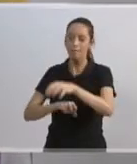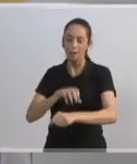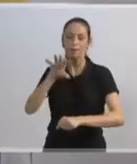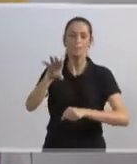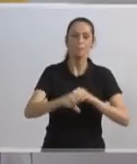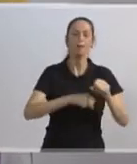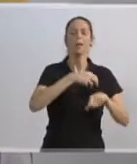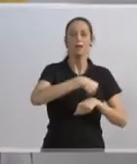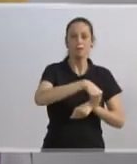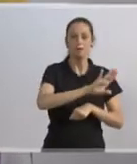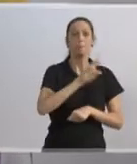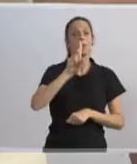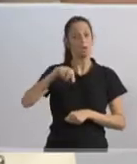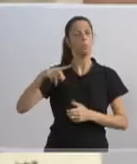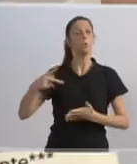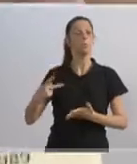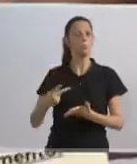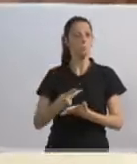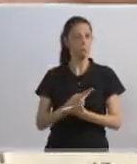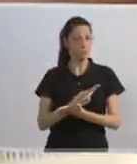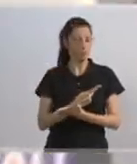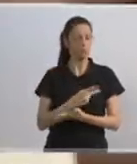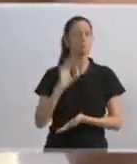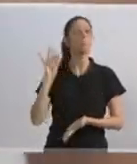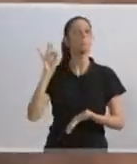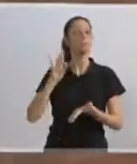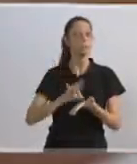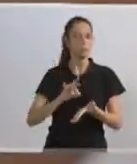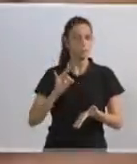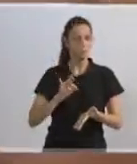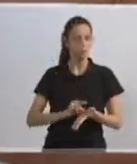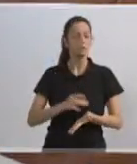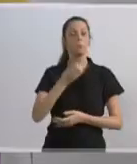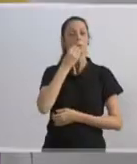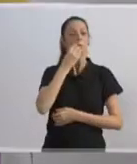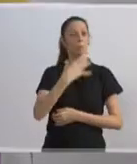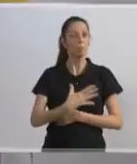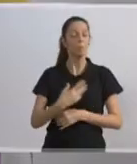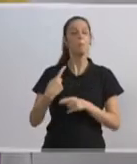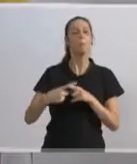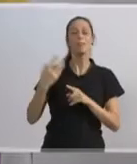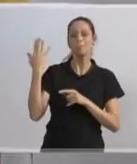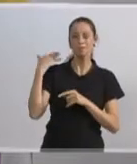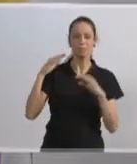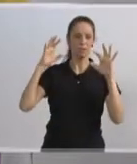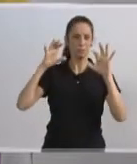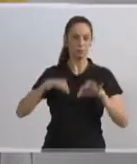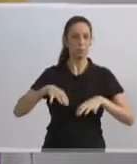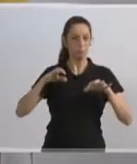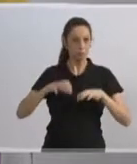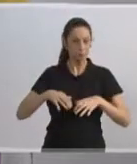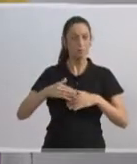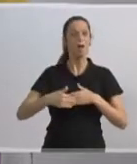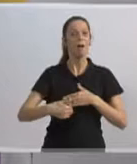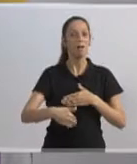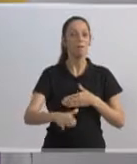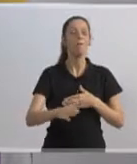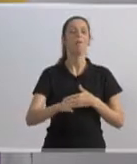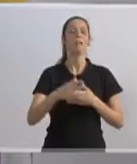que com certeza vai fazer com que nós tenhamos depois das enxurradas um parceiro mais